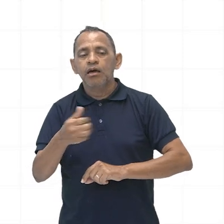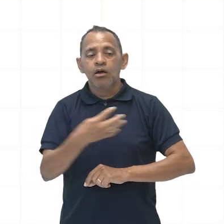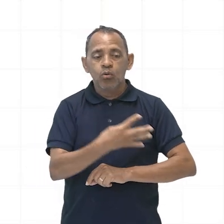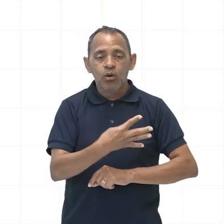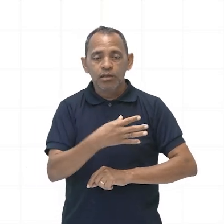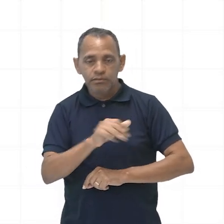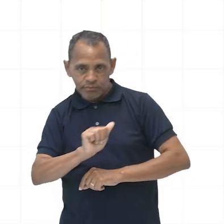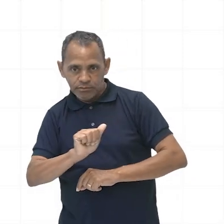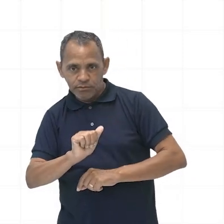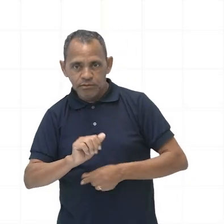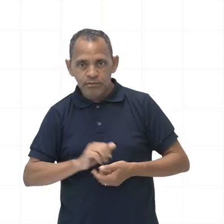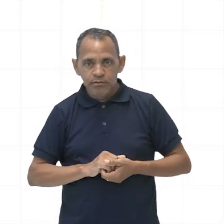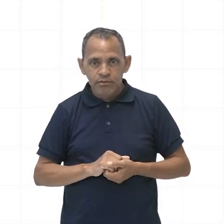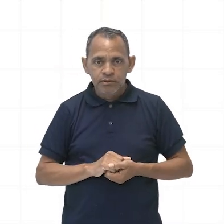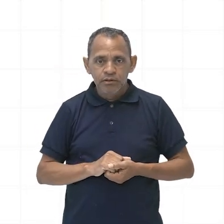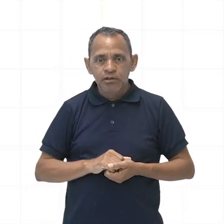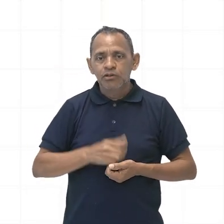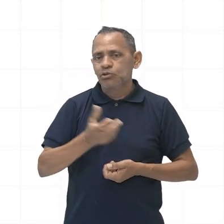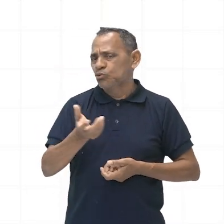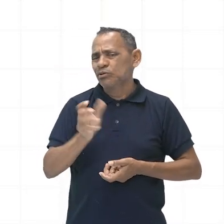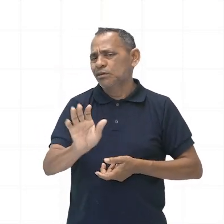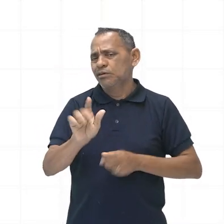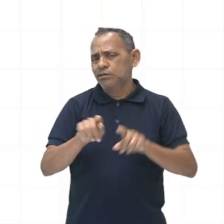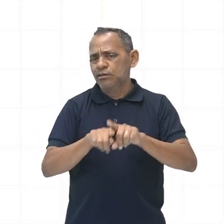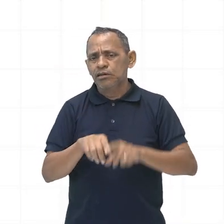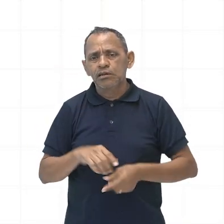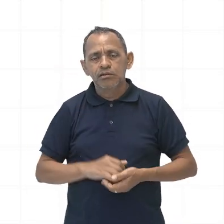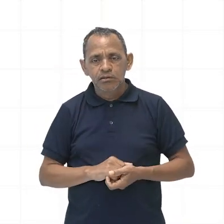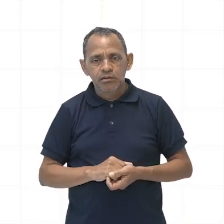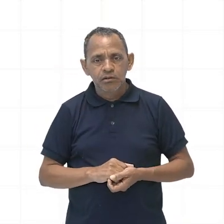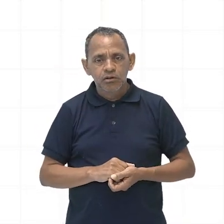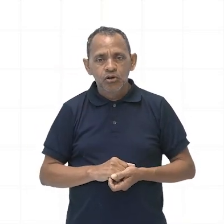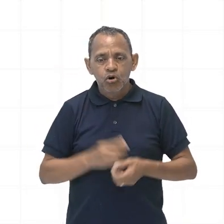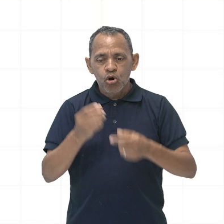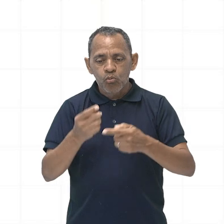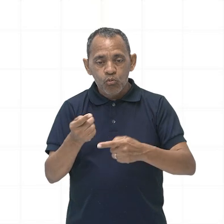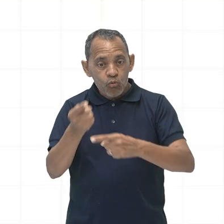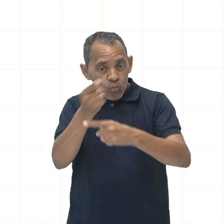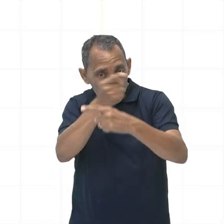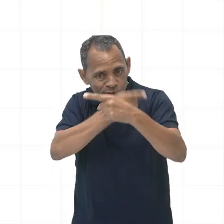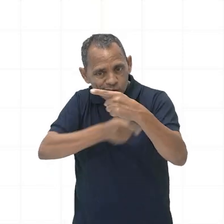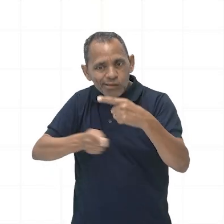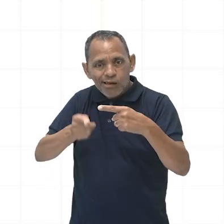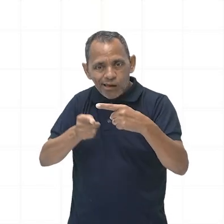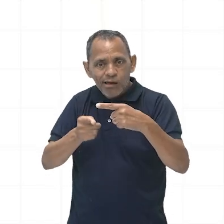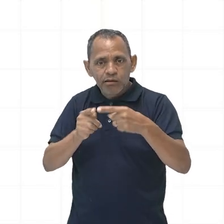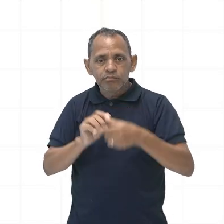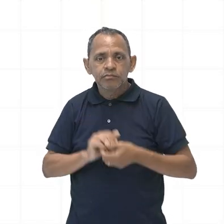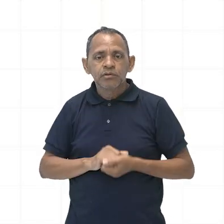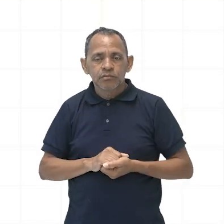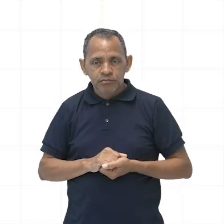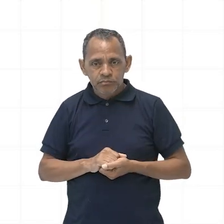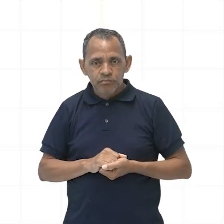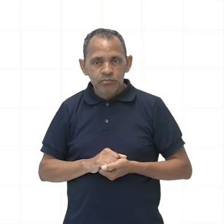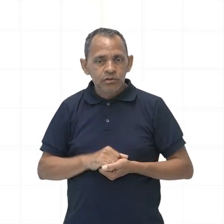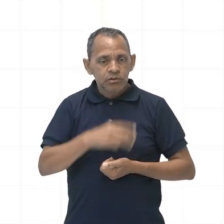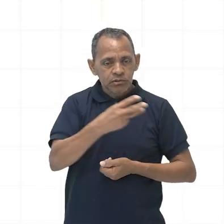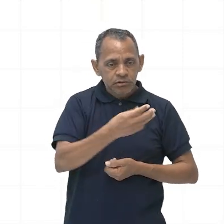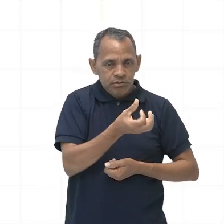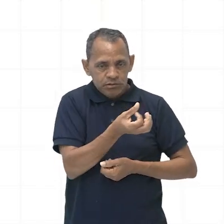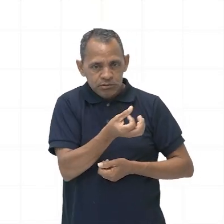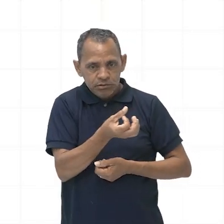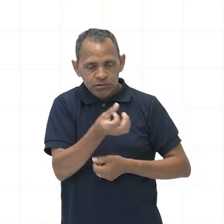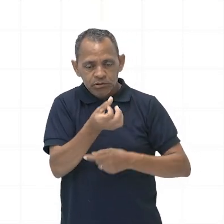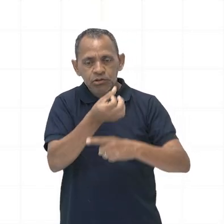não quero 4 vezes o valor do A. O que é que eu vou fazer com esse A? Eu vou passar dividindo. Então, o 4. Então, vai ficar